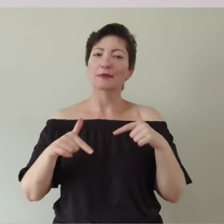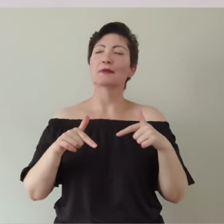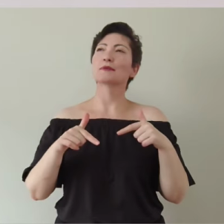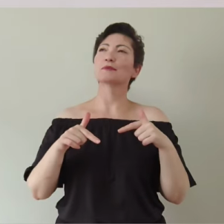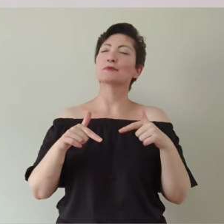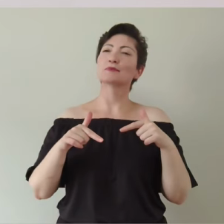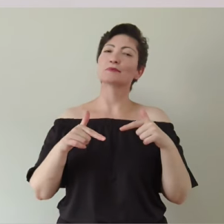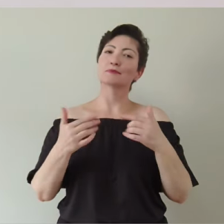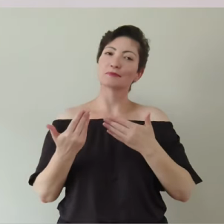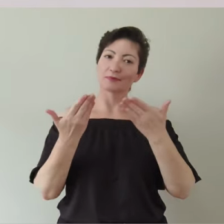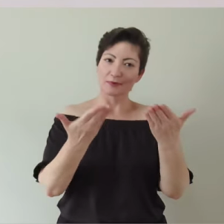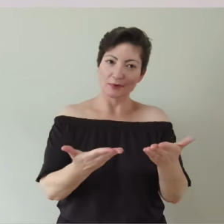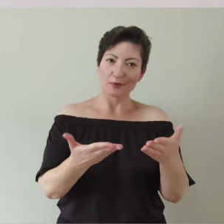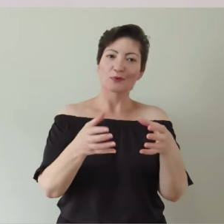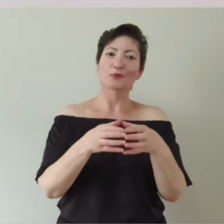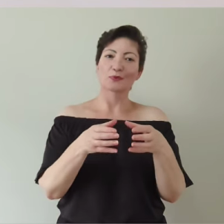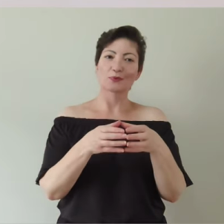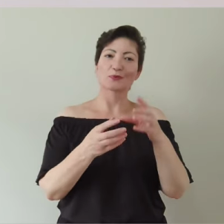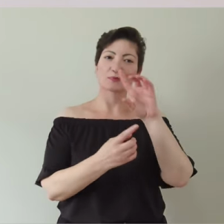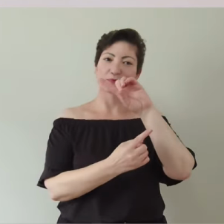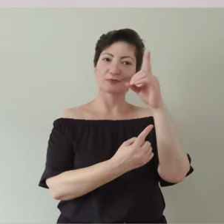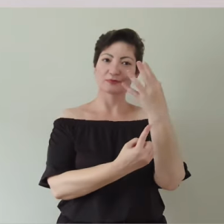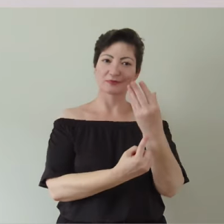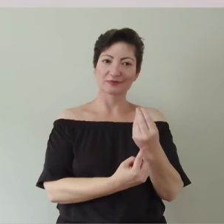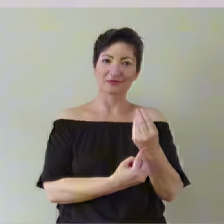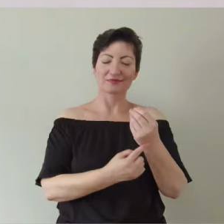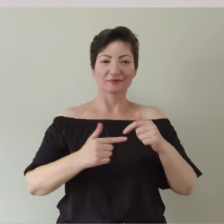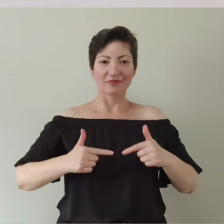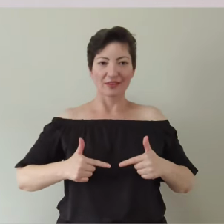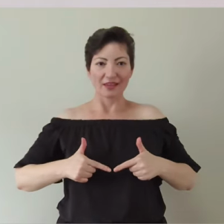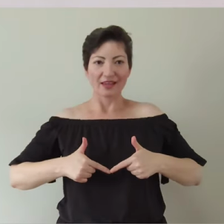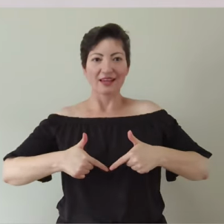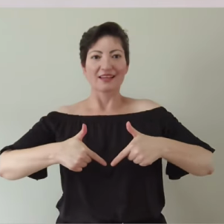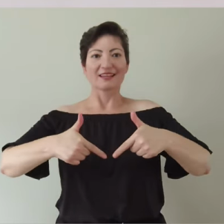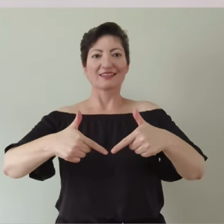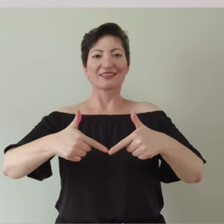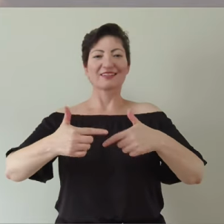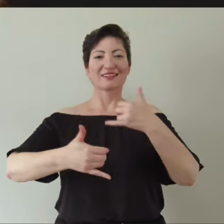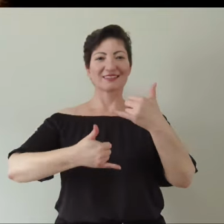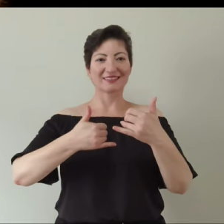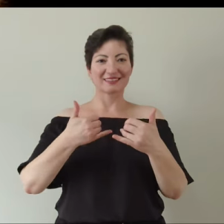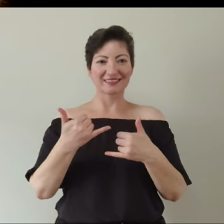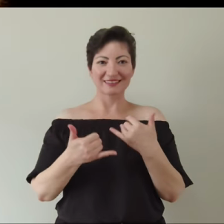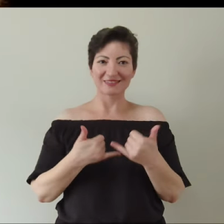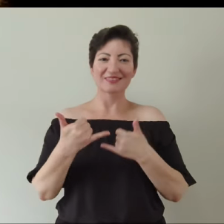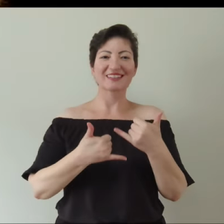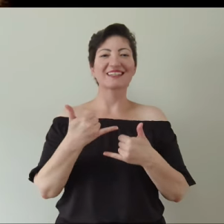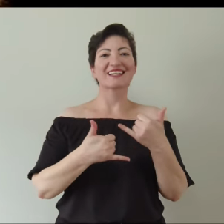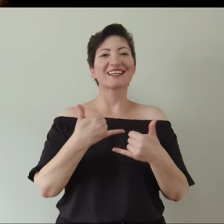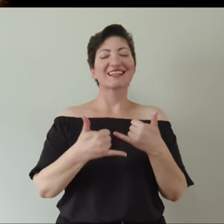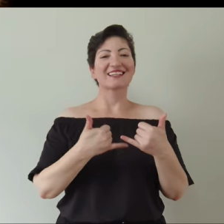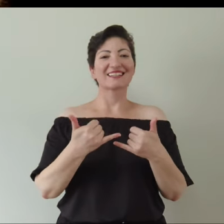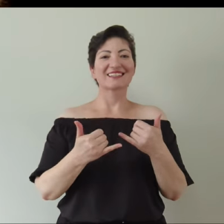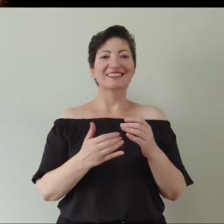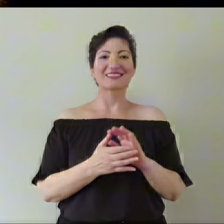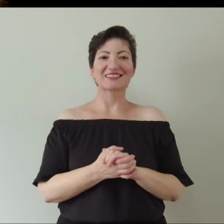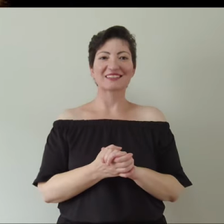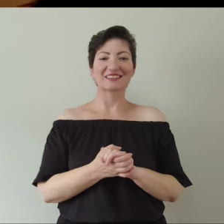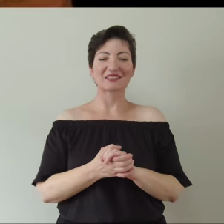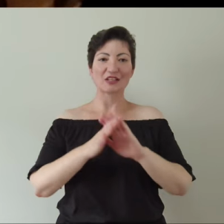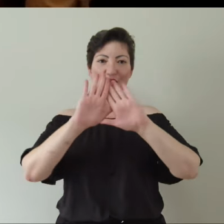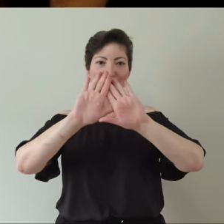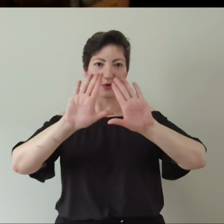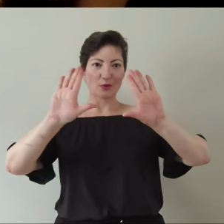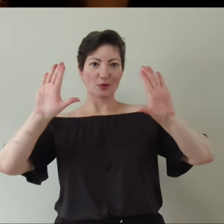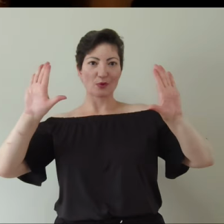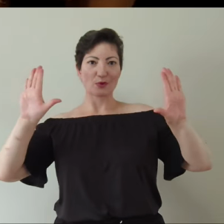Dia de Arte, que é com heróis, os brinquedos, né? Eu fiz o último cenário,